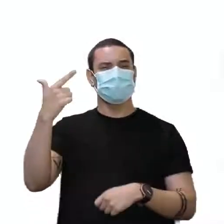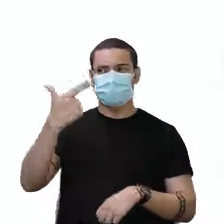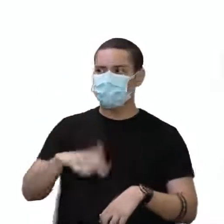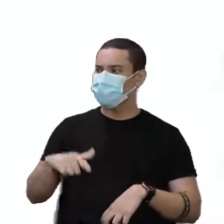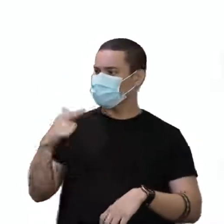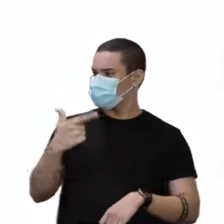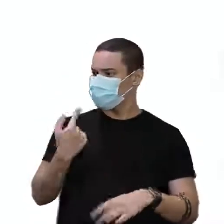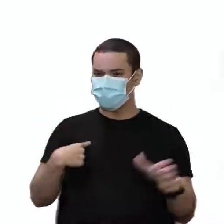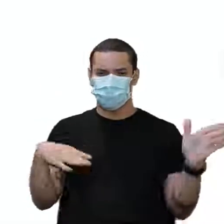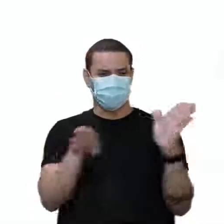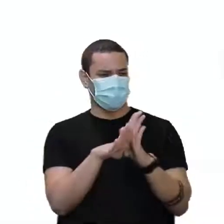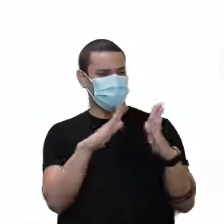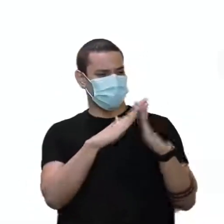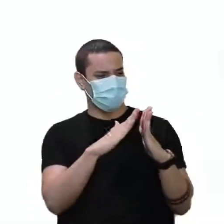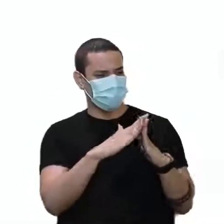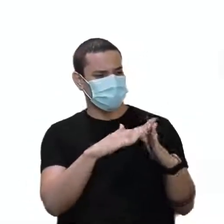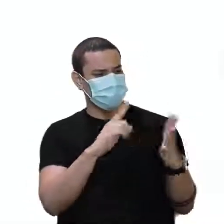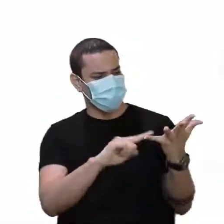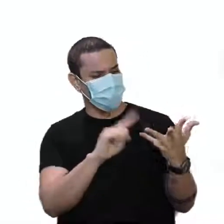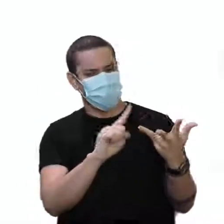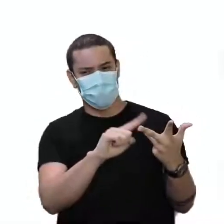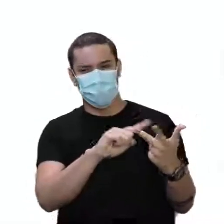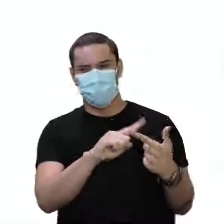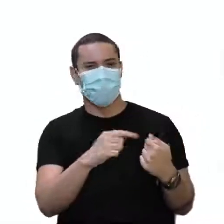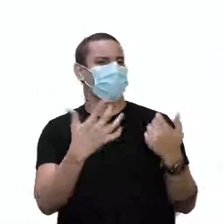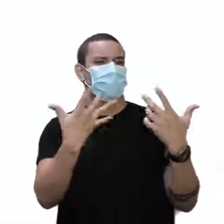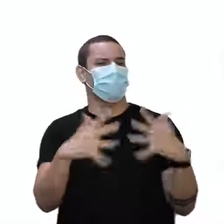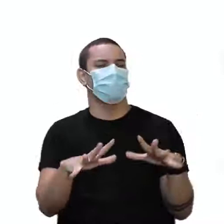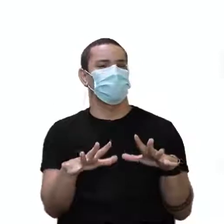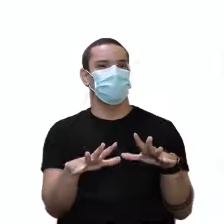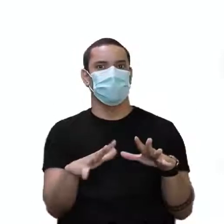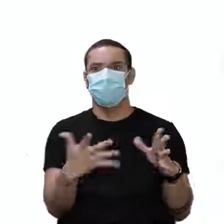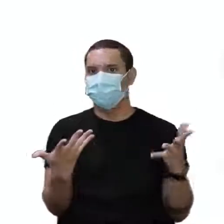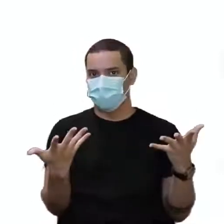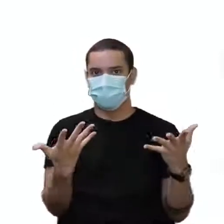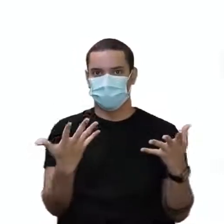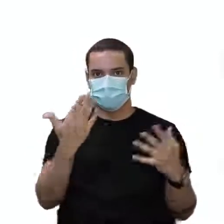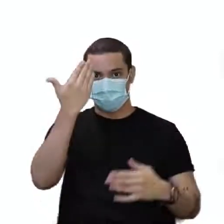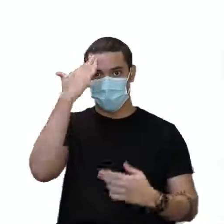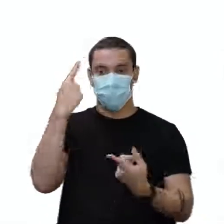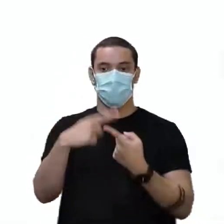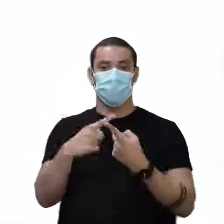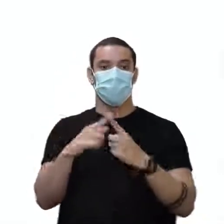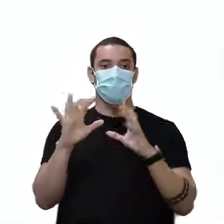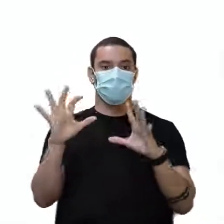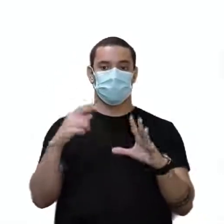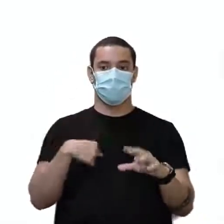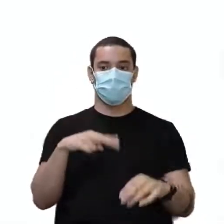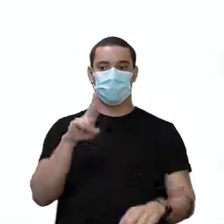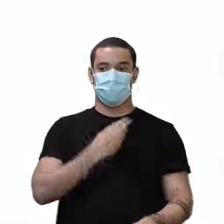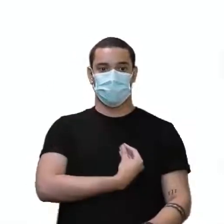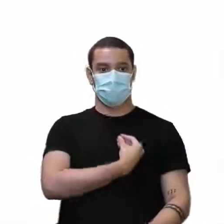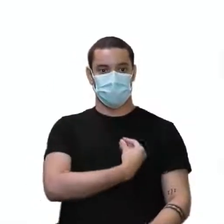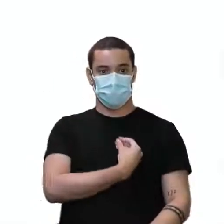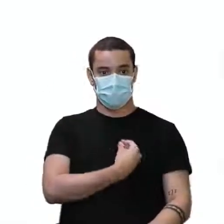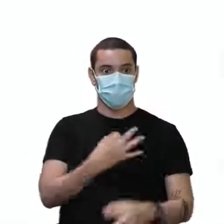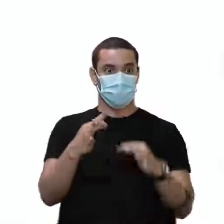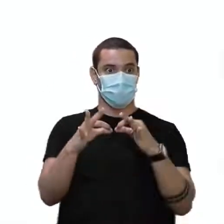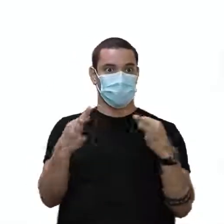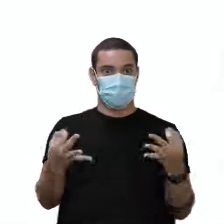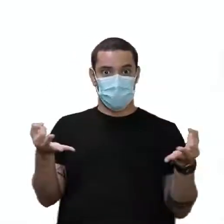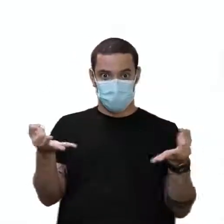vou chegar em casa e tenho mais trabalho para fazer. Eu não posso me dar o luxo de dizer que não vou fazer mais. Então, nesse caso, eu uso o presente